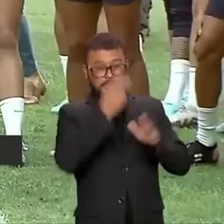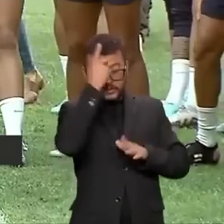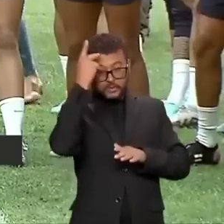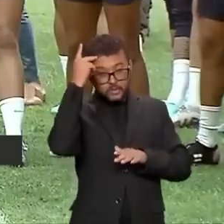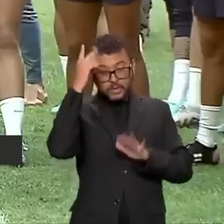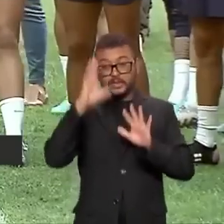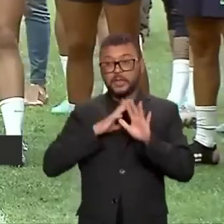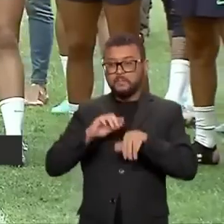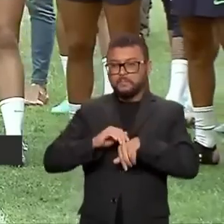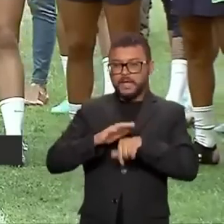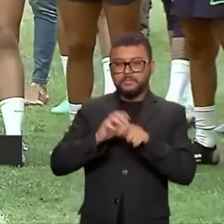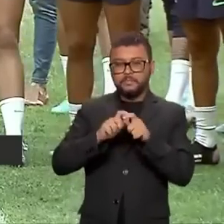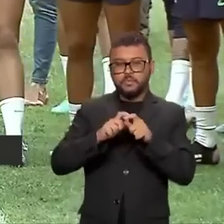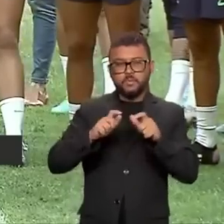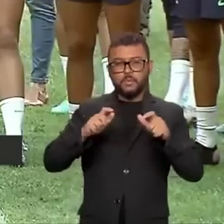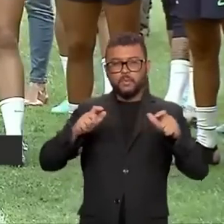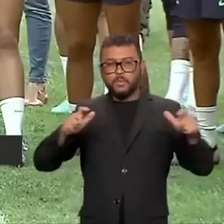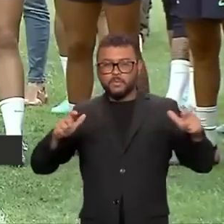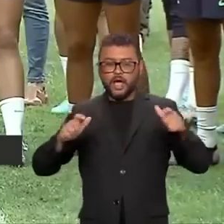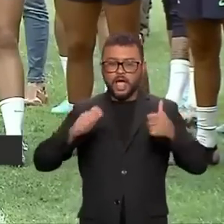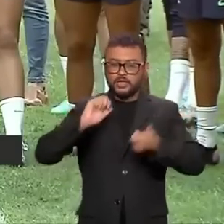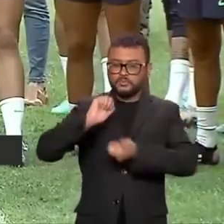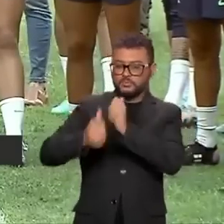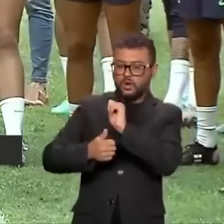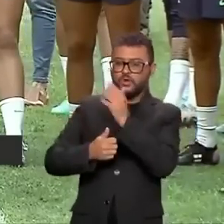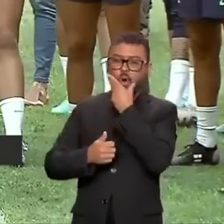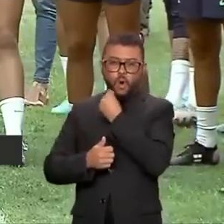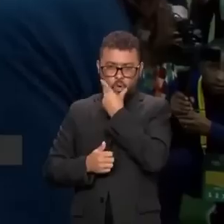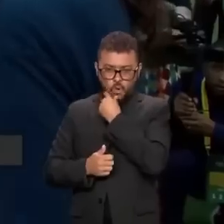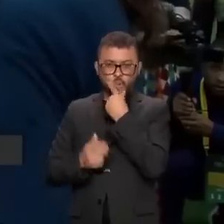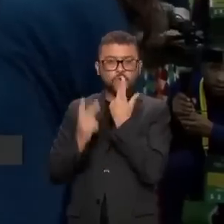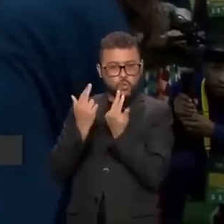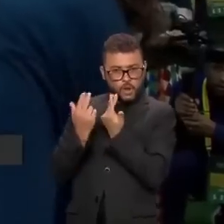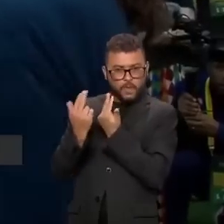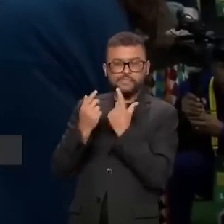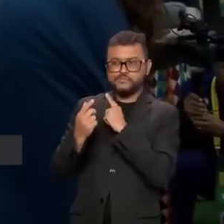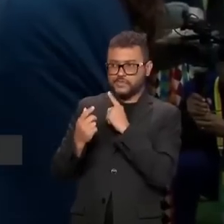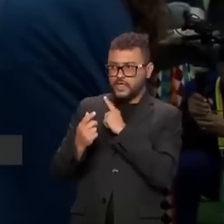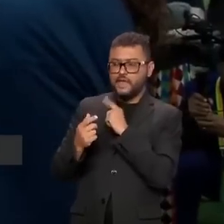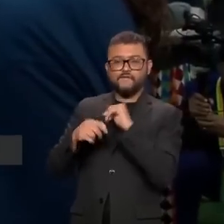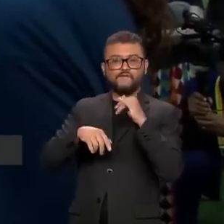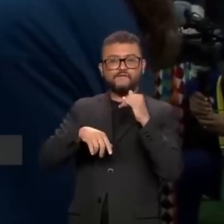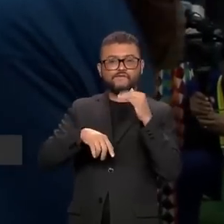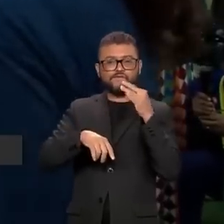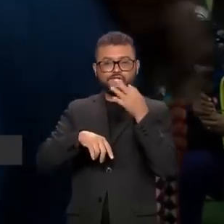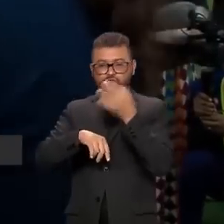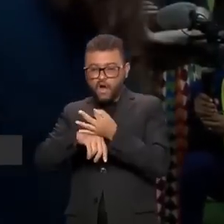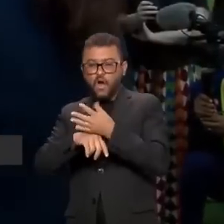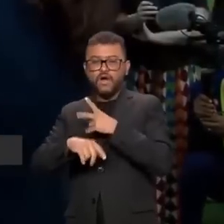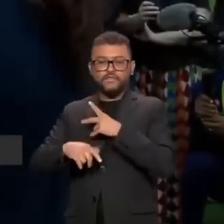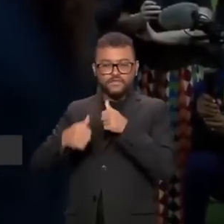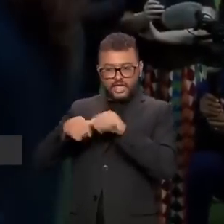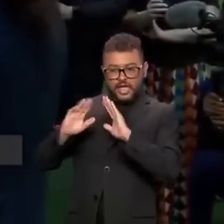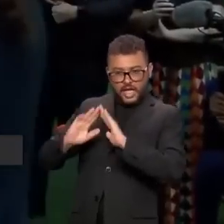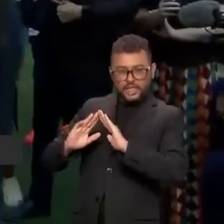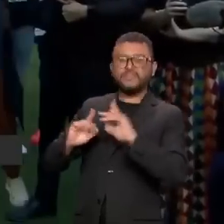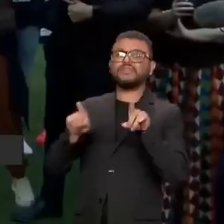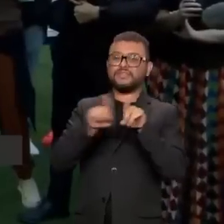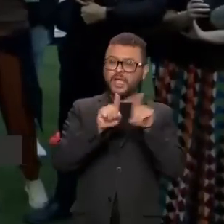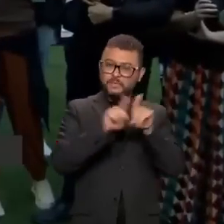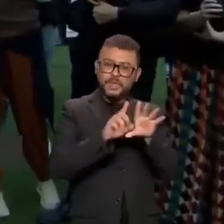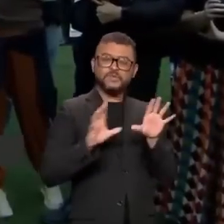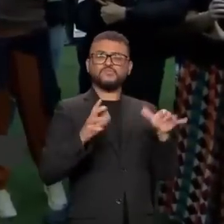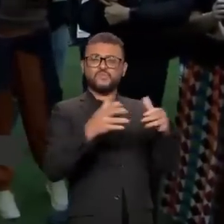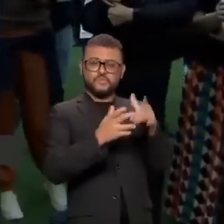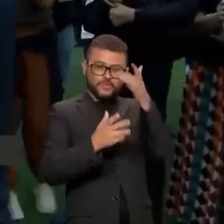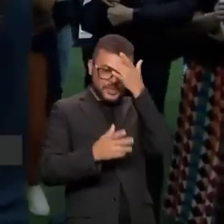ampliar aí, né, igual nos jogos masculinos, não tem, quando tem jogo masculino não tem folga. Então, eu também vou tentar fazer isso também aqui,